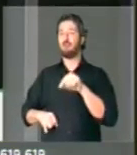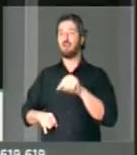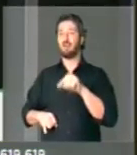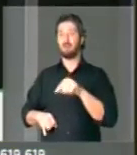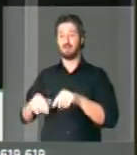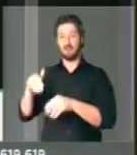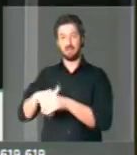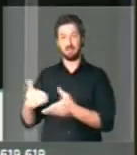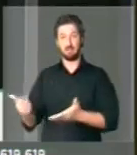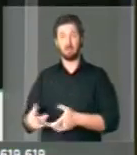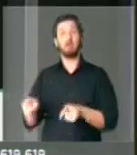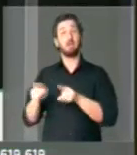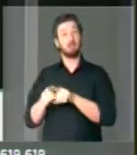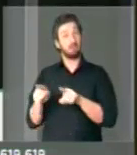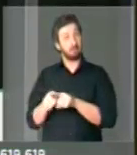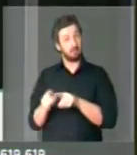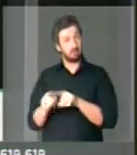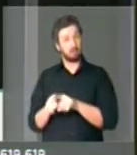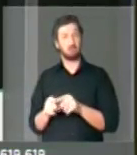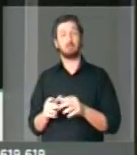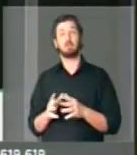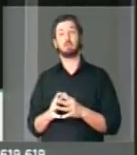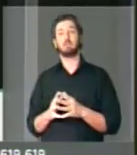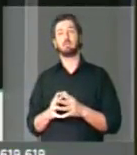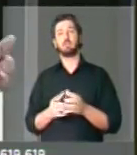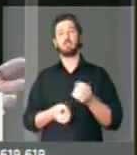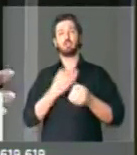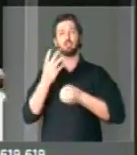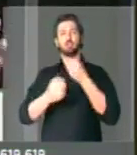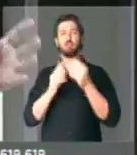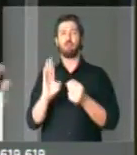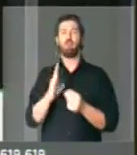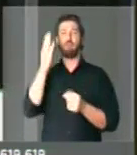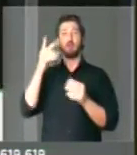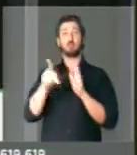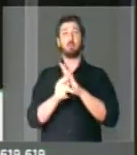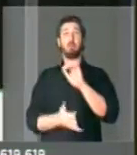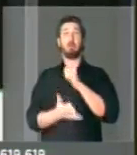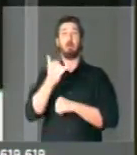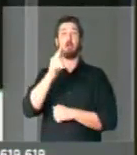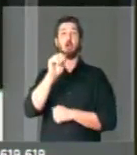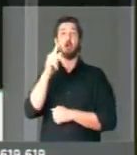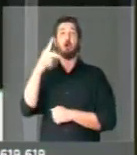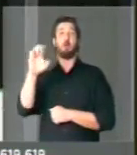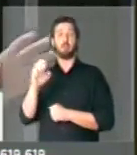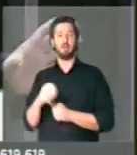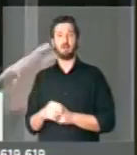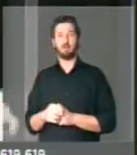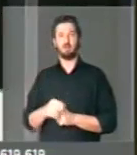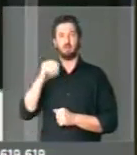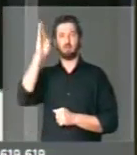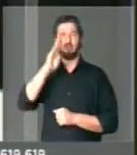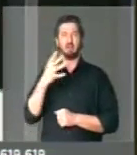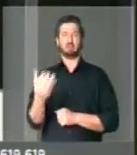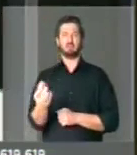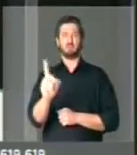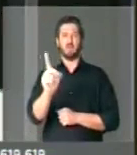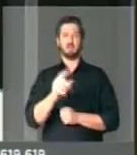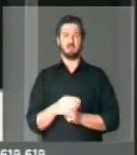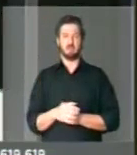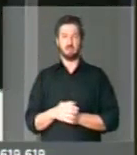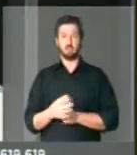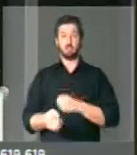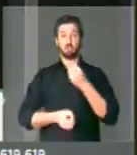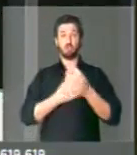junto com ela, a reprovação do discurso demagógico do golpe, que o povo brasileiro não engoliu.